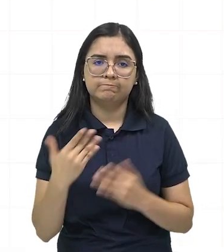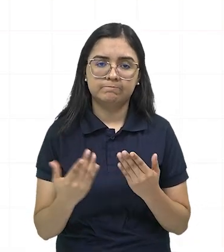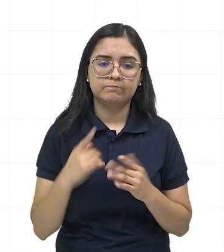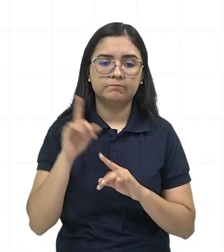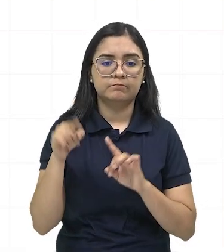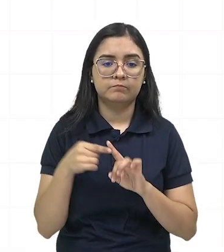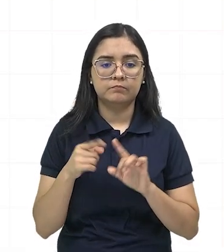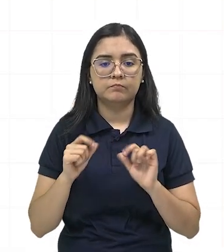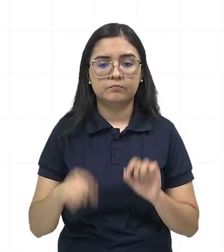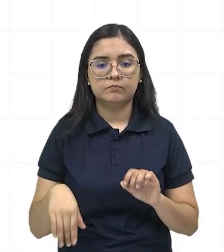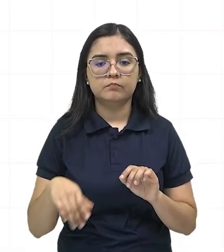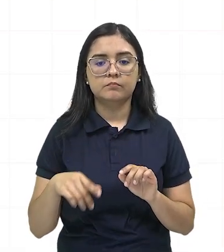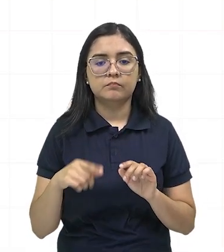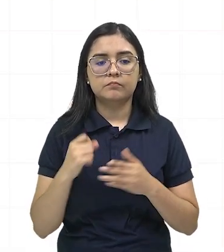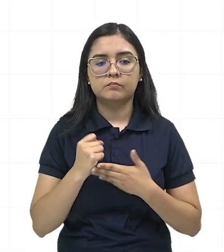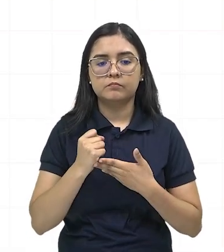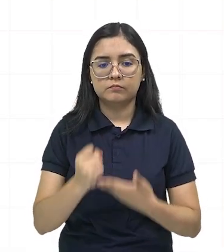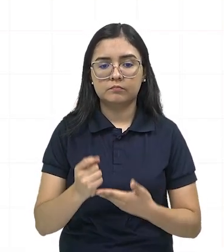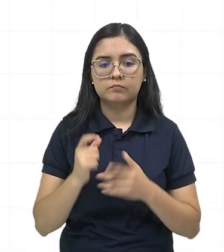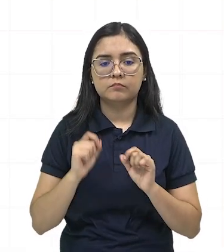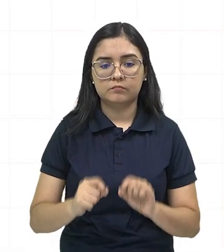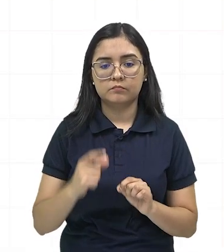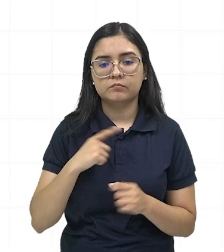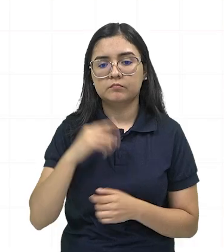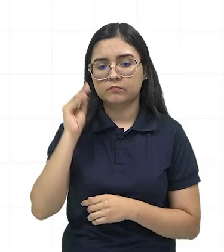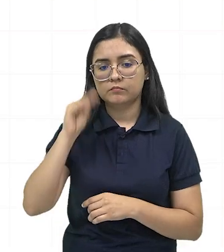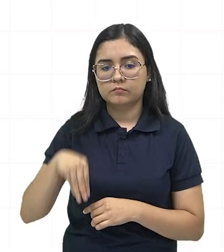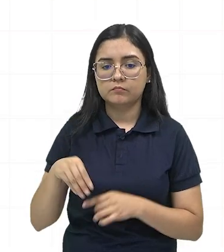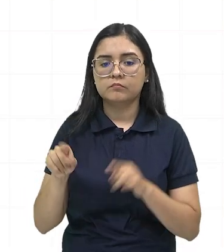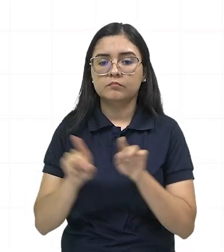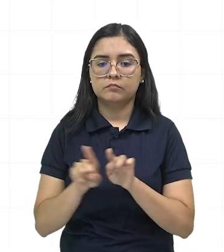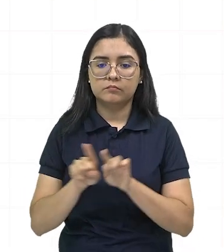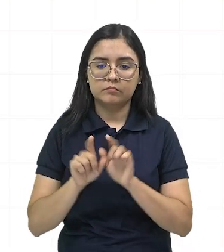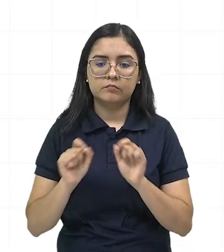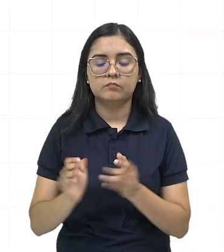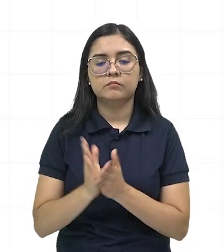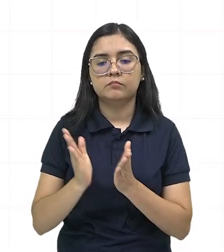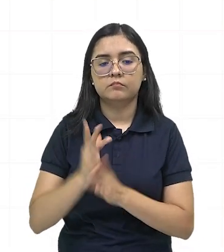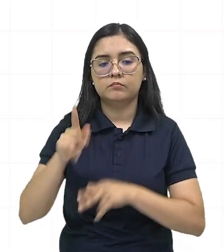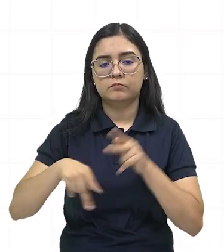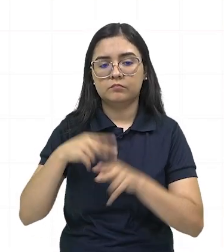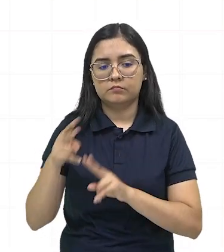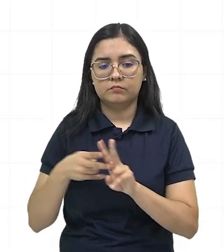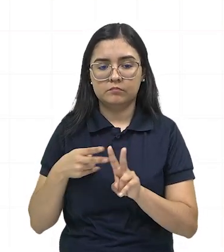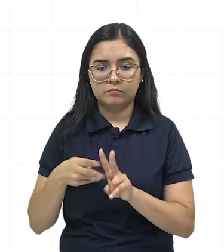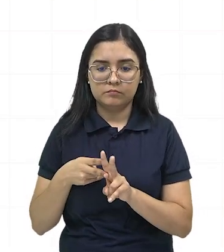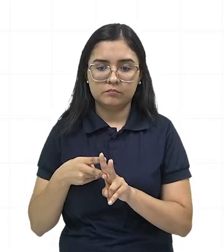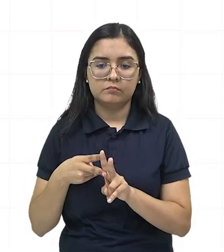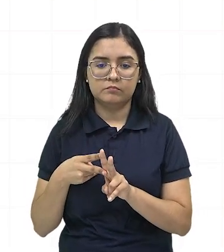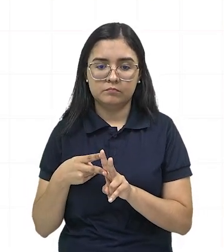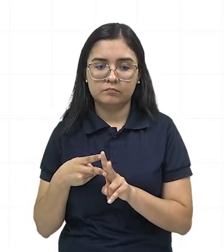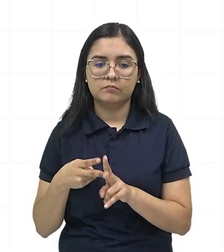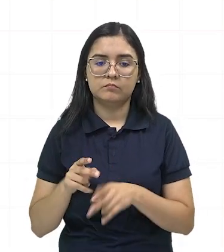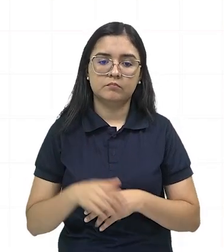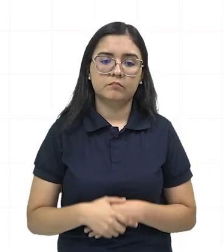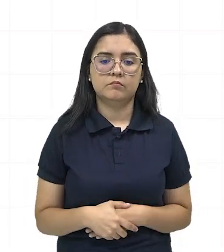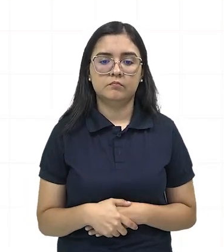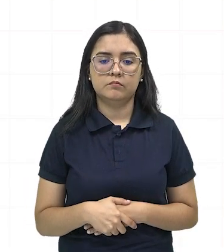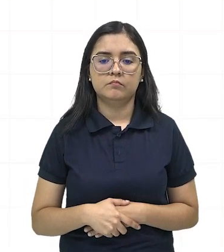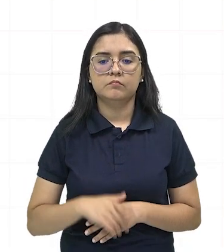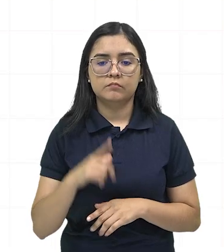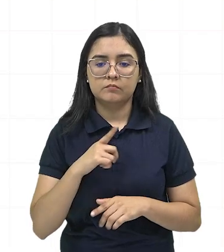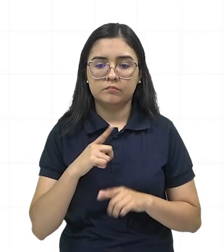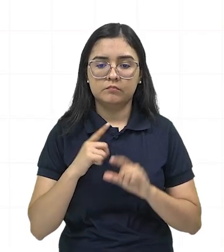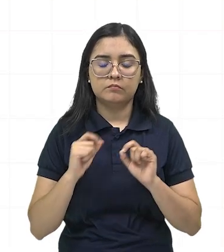intenções, essas medidas contribuíram para a marginalização e o empobrecimento dos povos indígenas, perpetuando